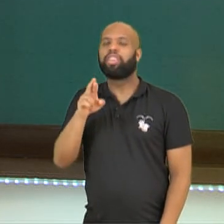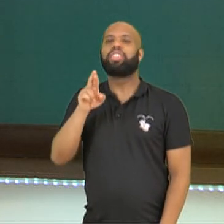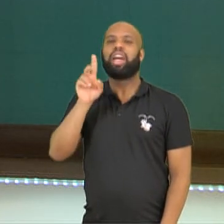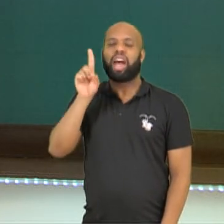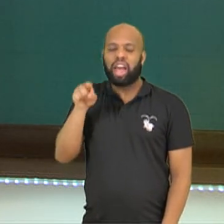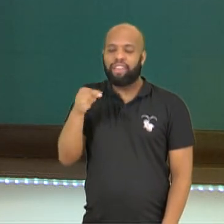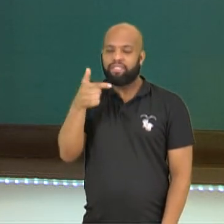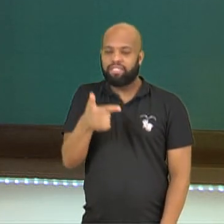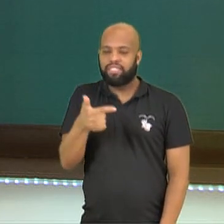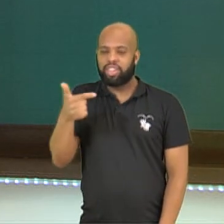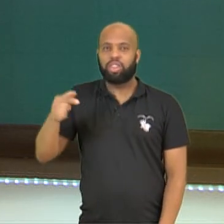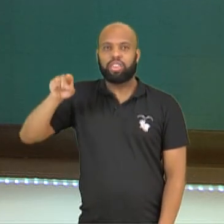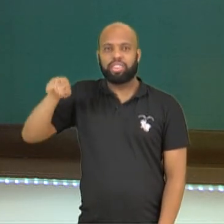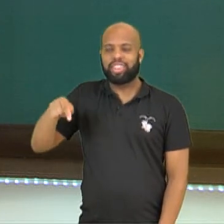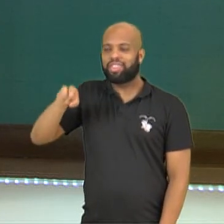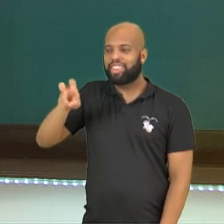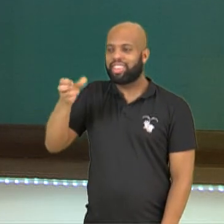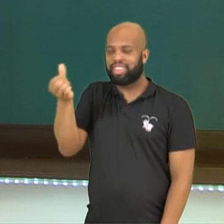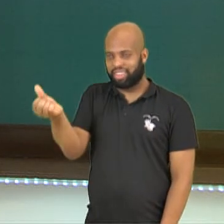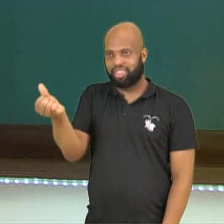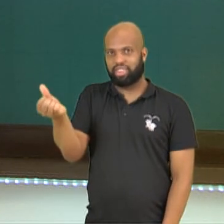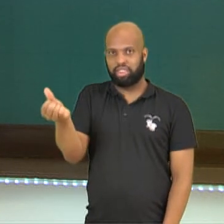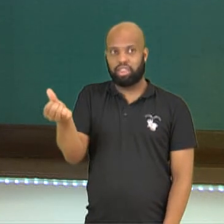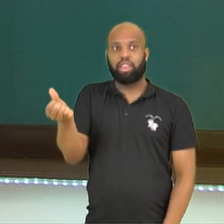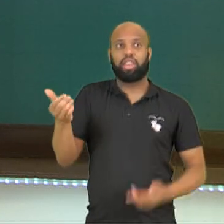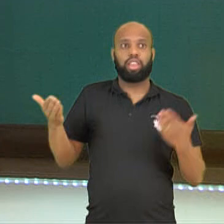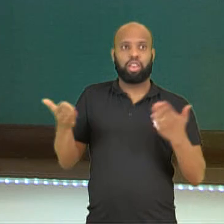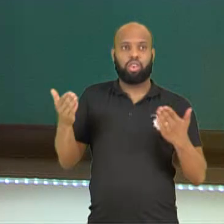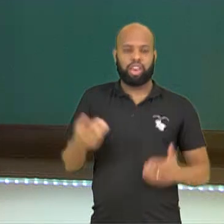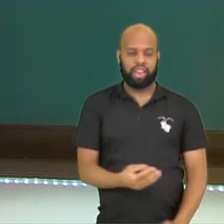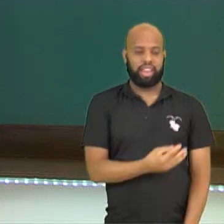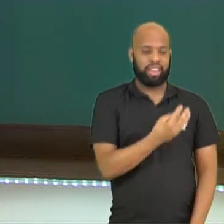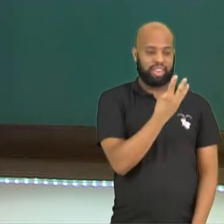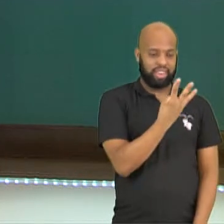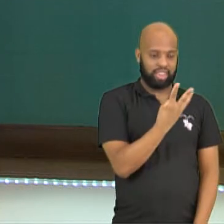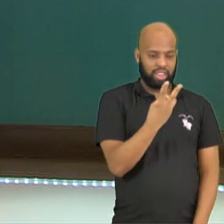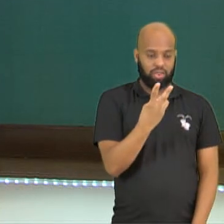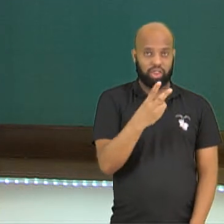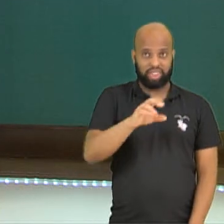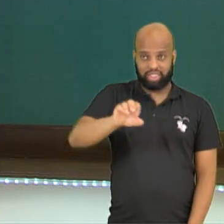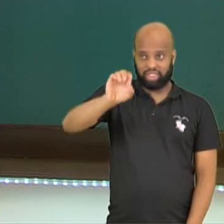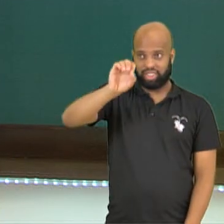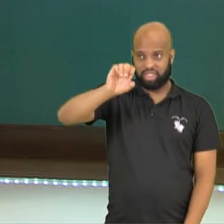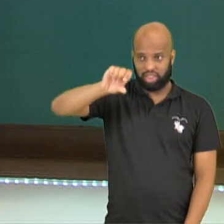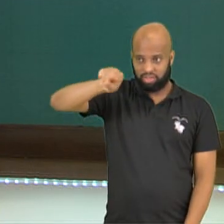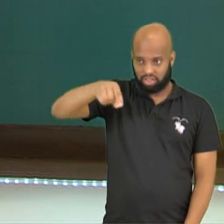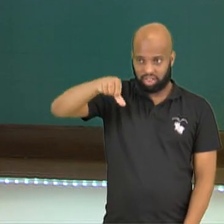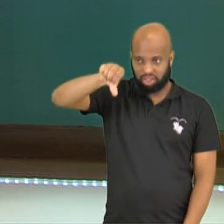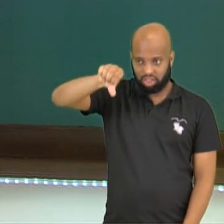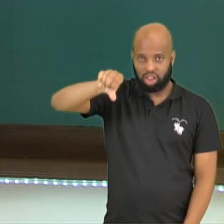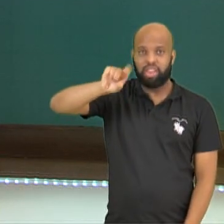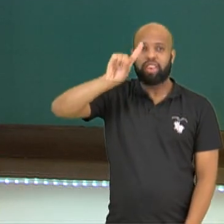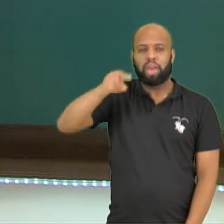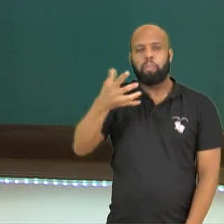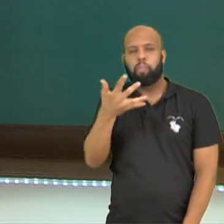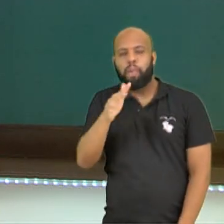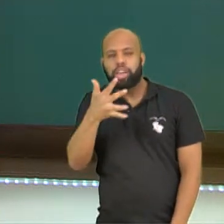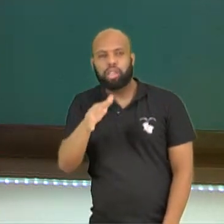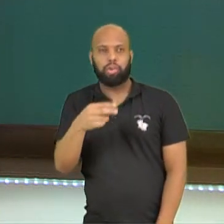a representação decimal, quanto que representa 32 elevado a 0,9? Aproximadamente